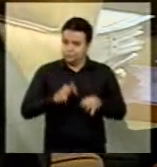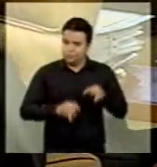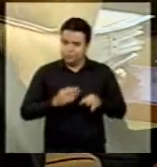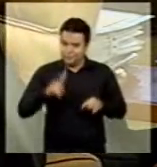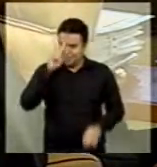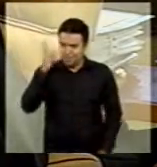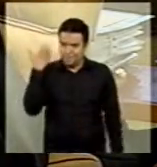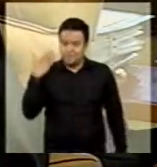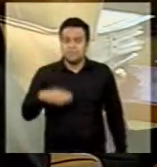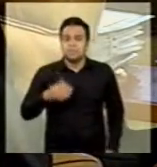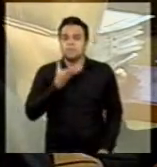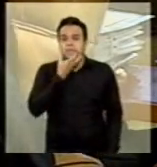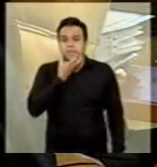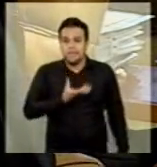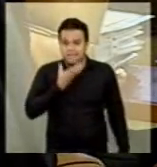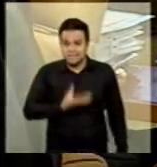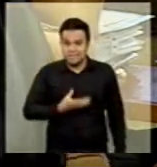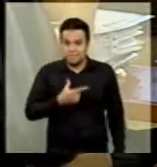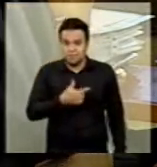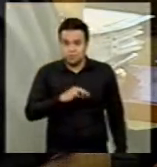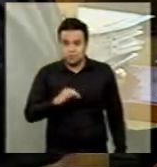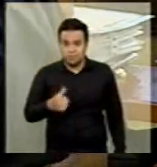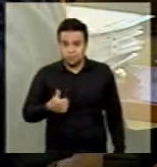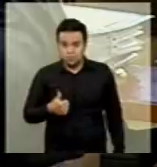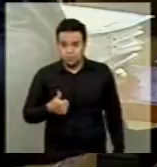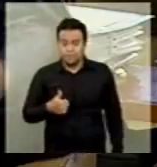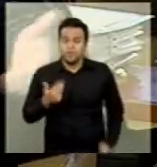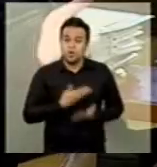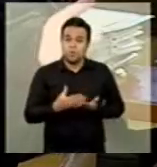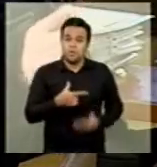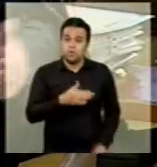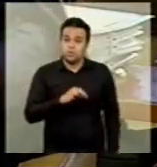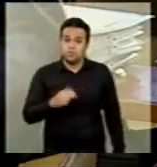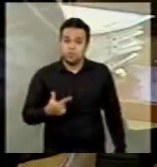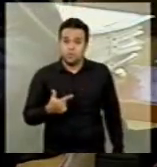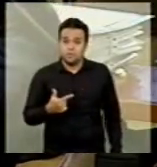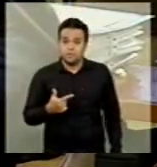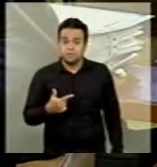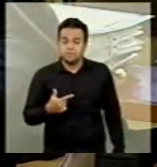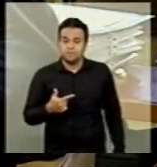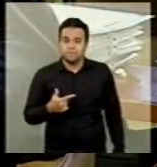de 2001, ou seja, na prática, apenas a partir de 2002,